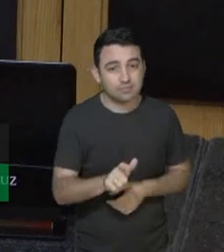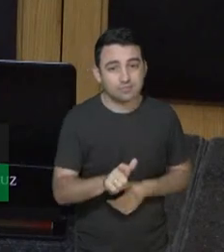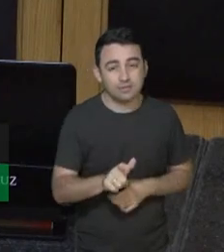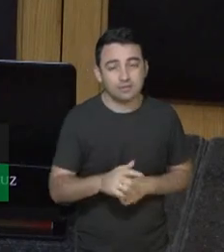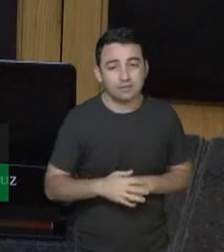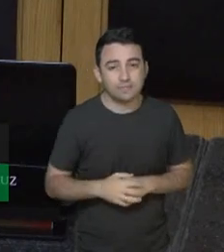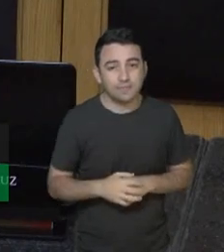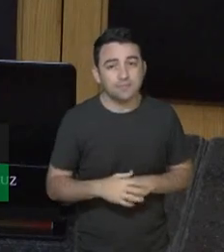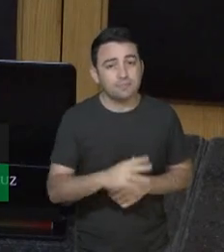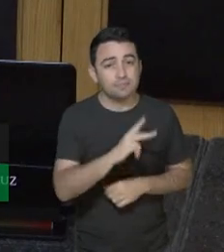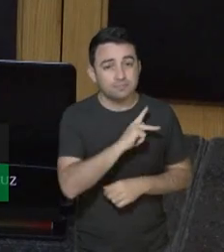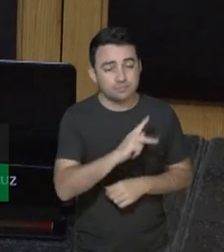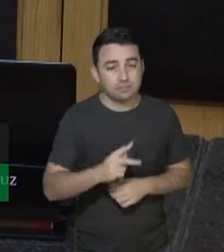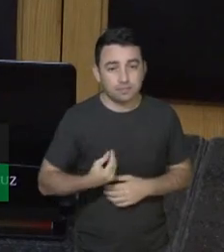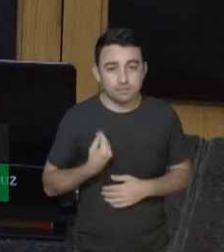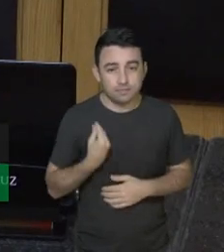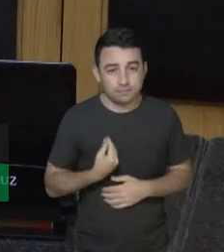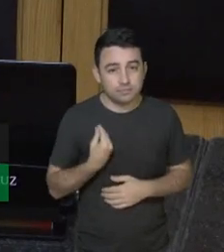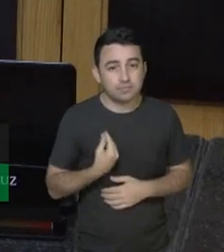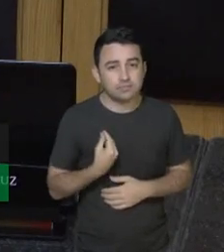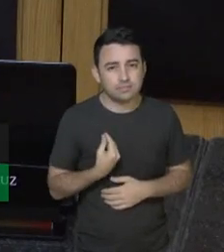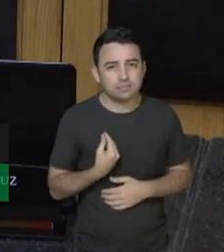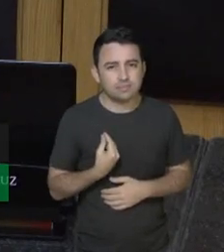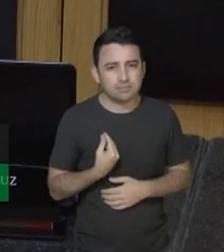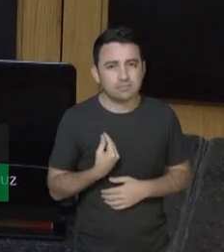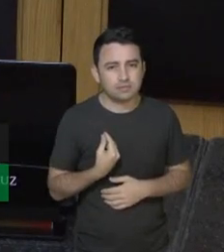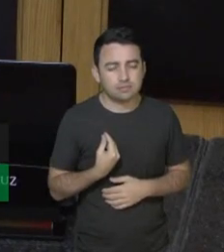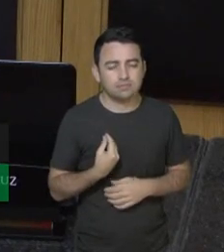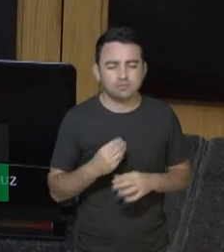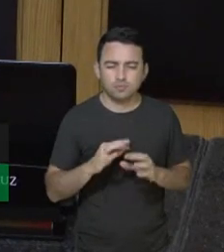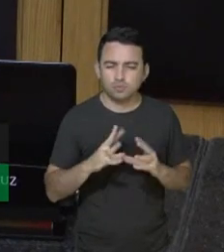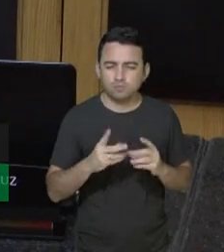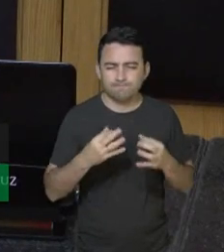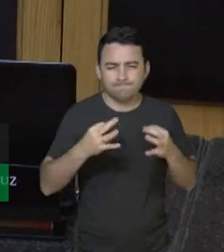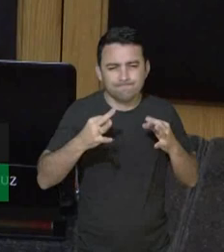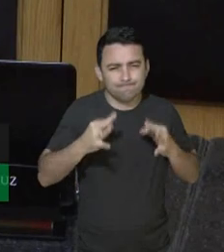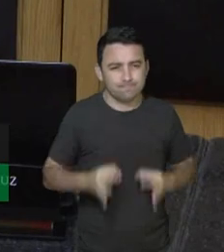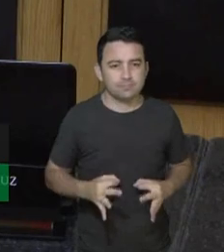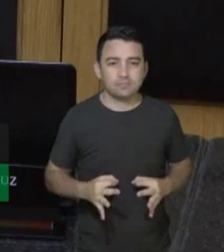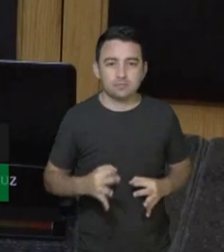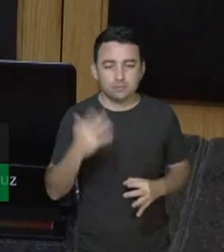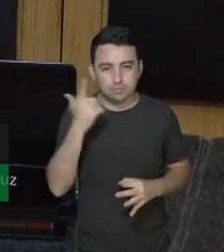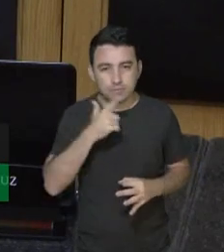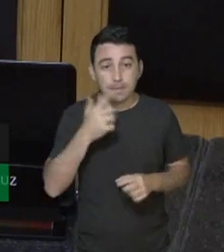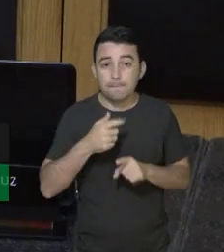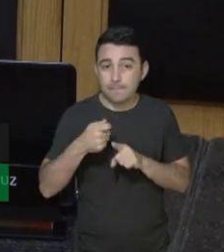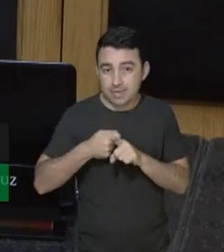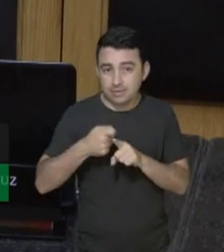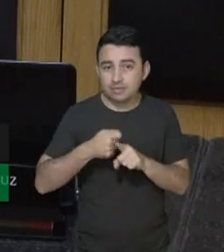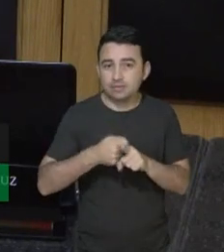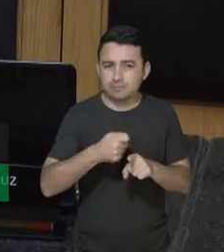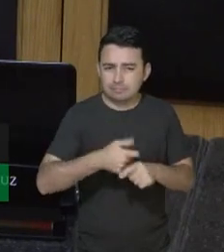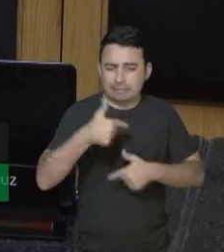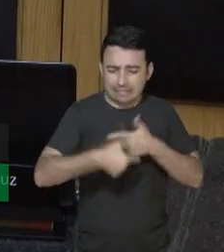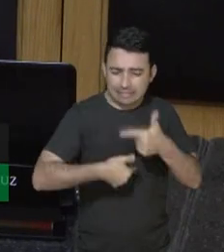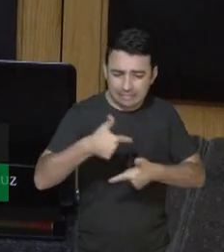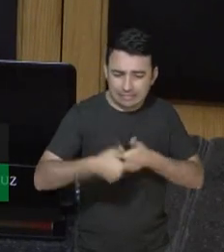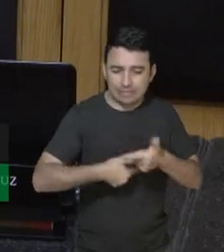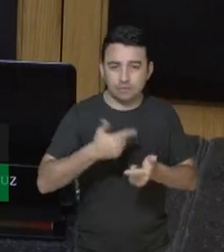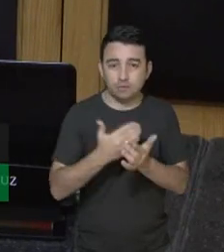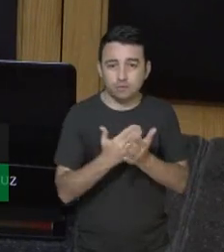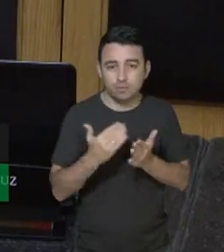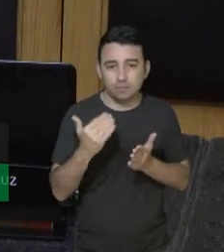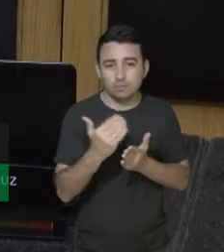a sua presença, que dignificou muito o parlamento catarinense. Foram meses de intenso trabalho,